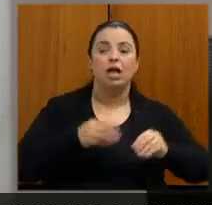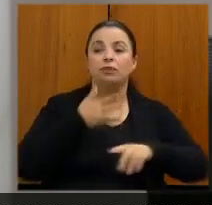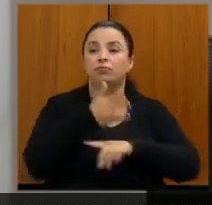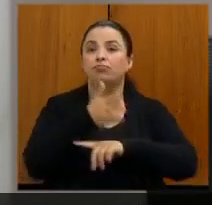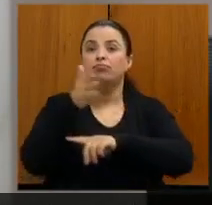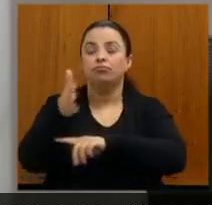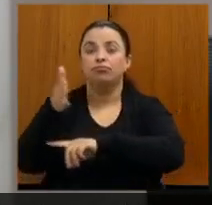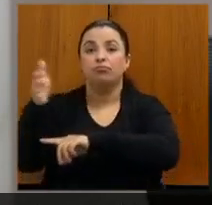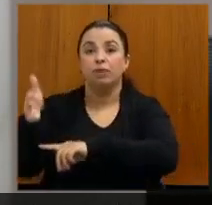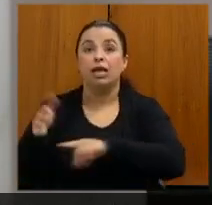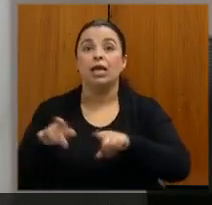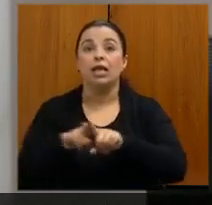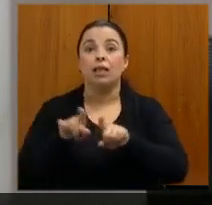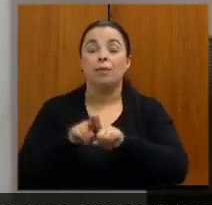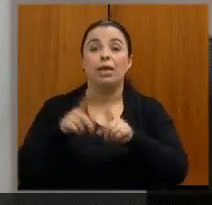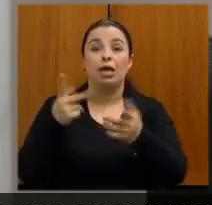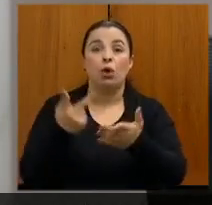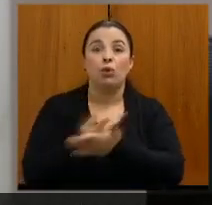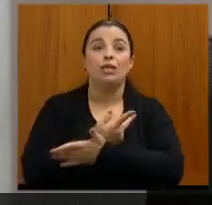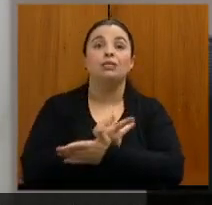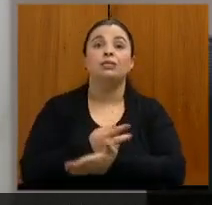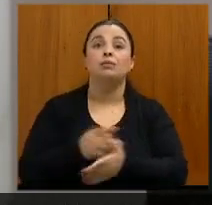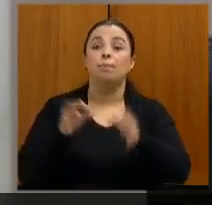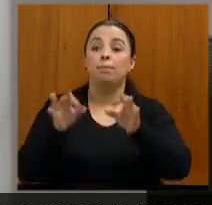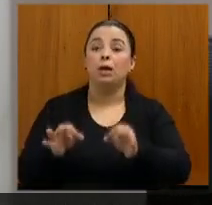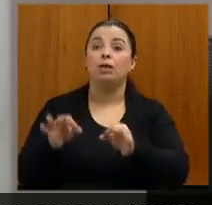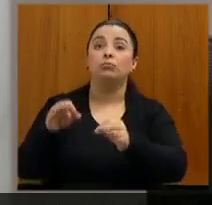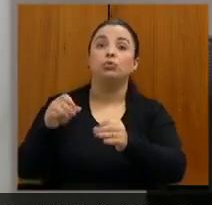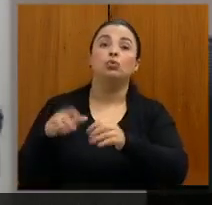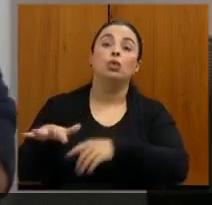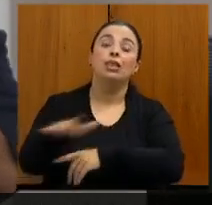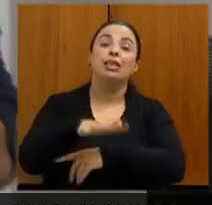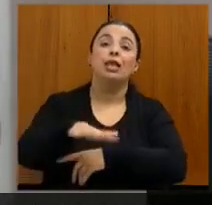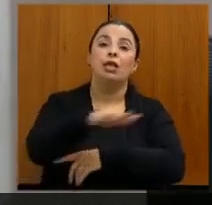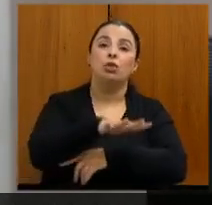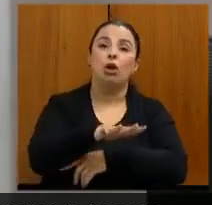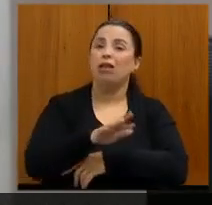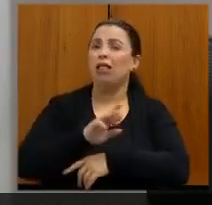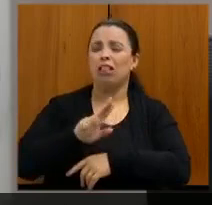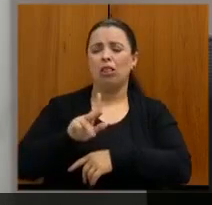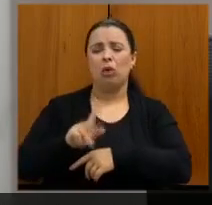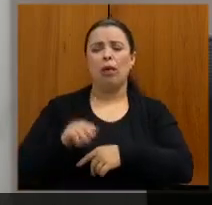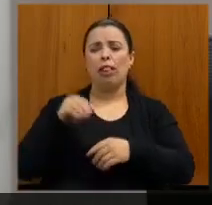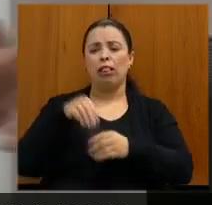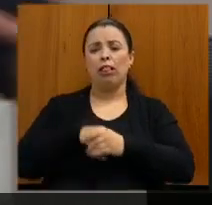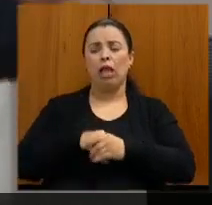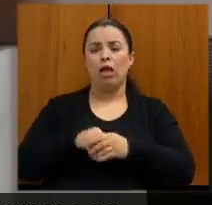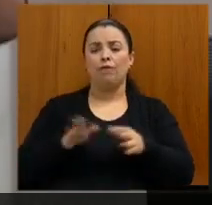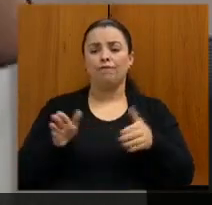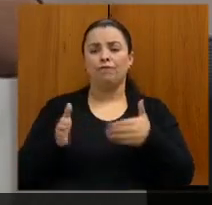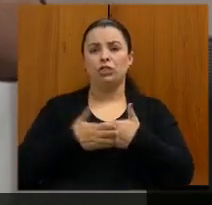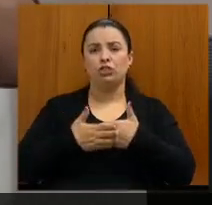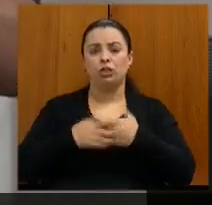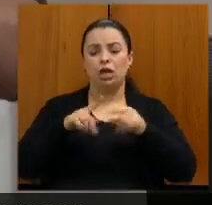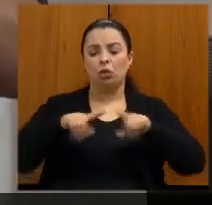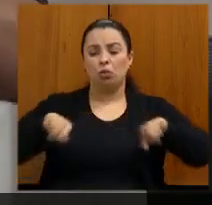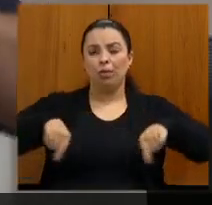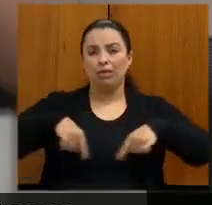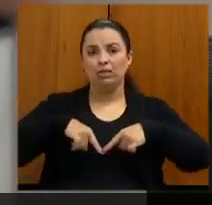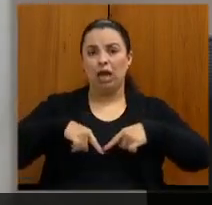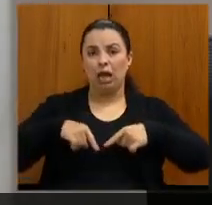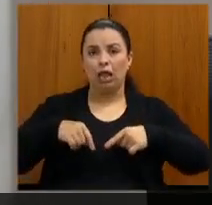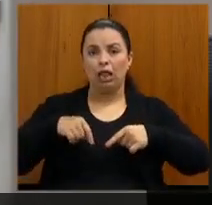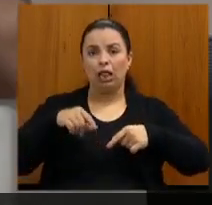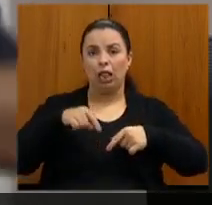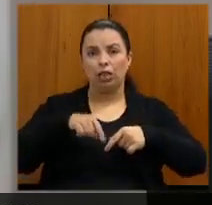territórios e não na cidade administrativa Porque pensa bem porque que uma comunidade tem que